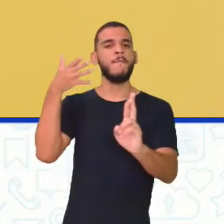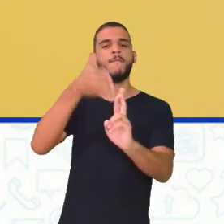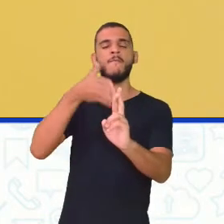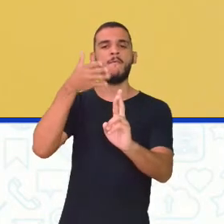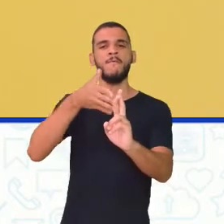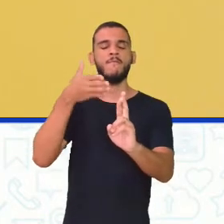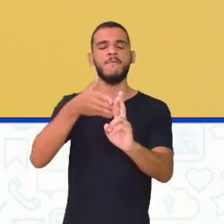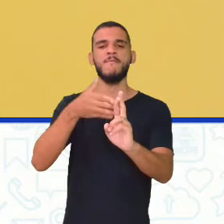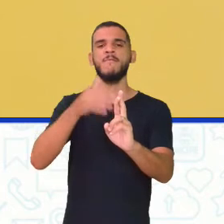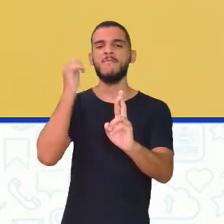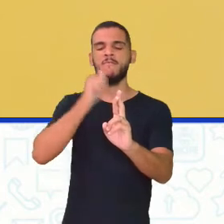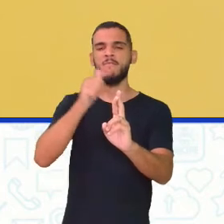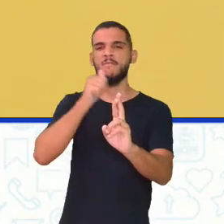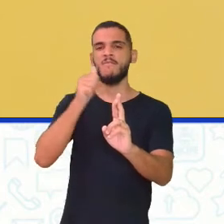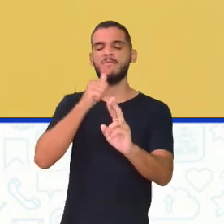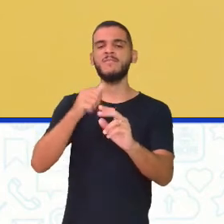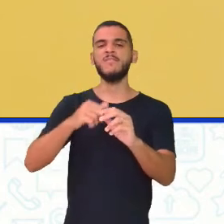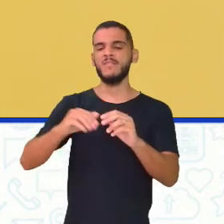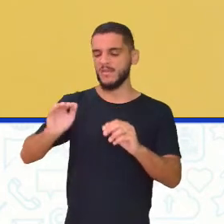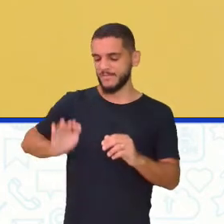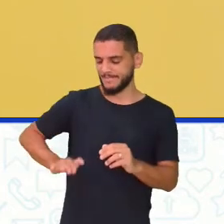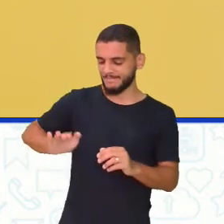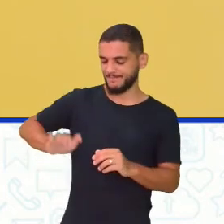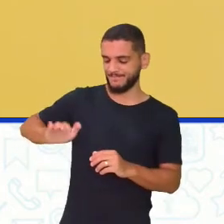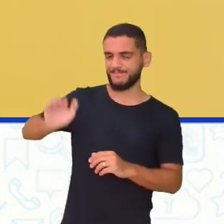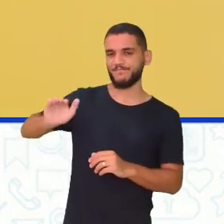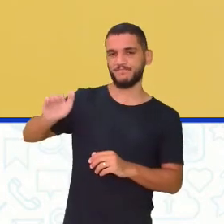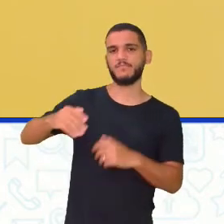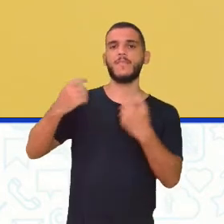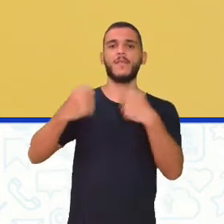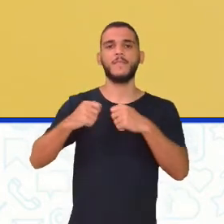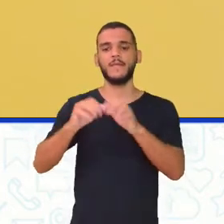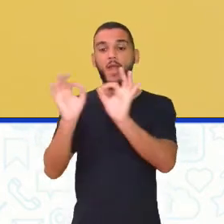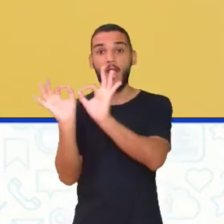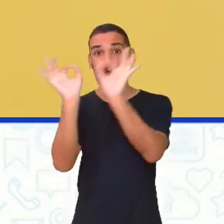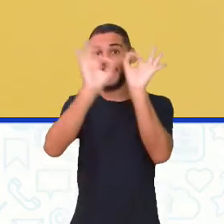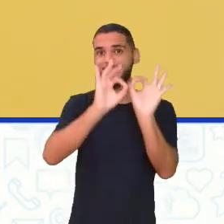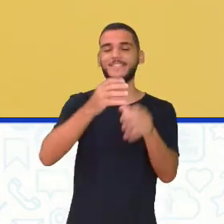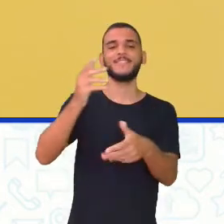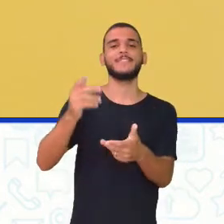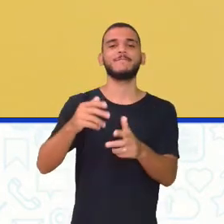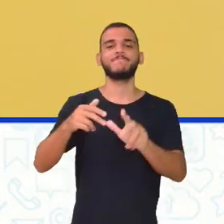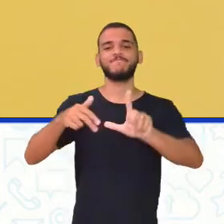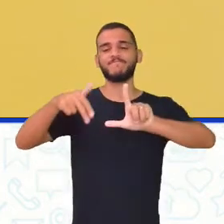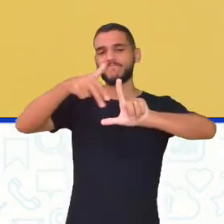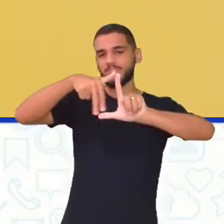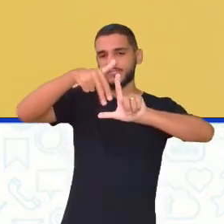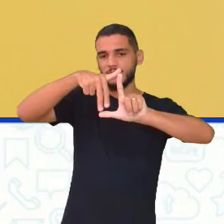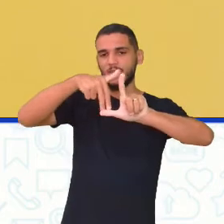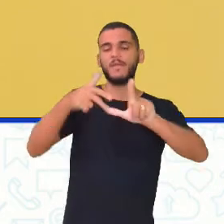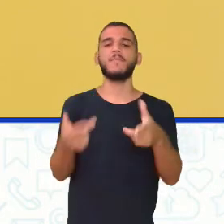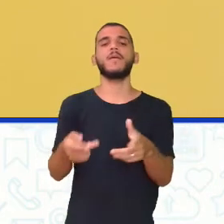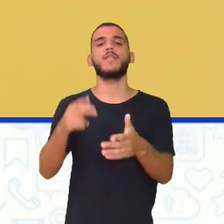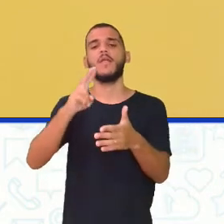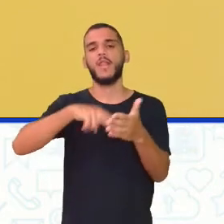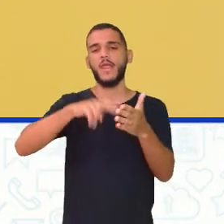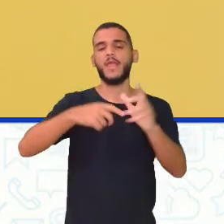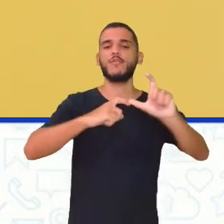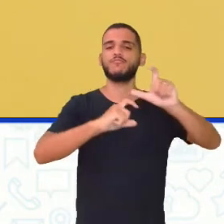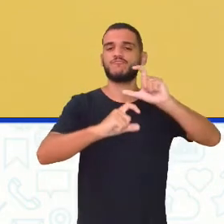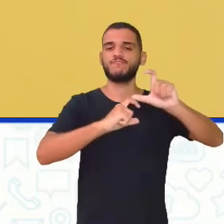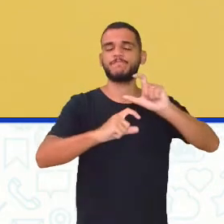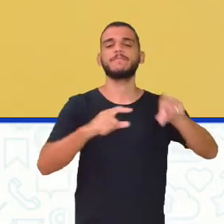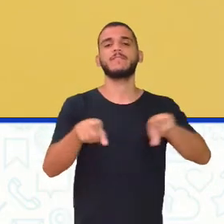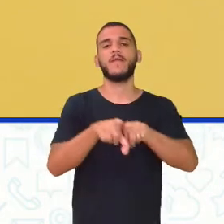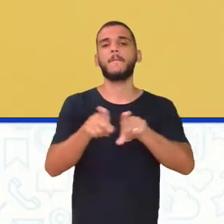que muitas meninas que estão crescendo, que cresceram assistindo desenho, lendo HQ, sintam-se